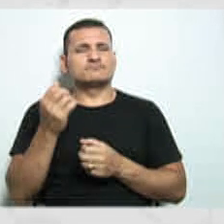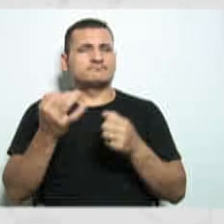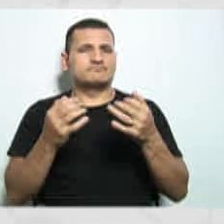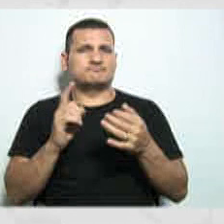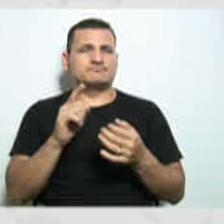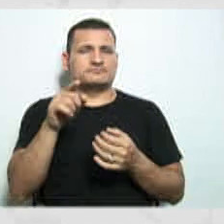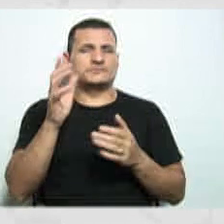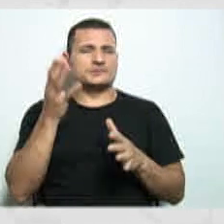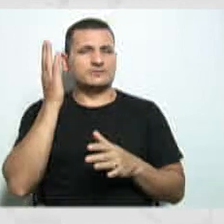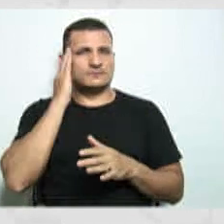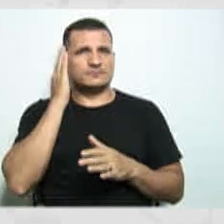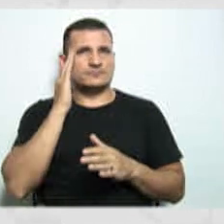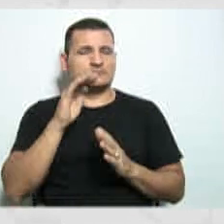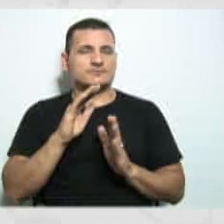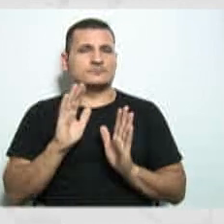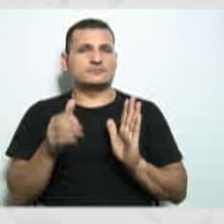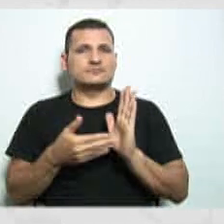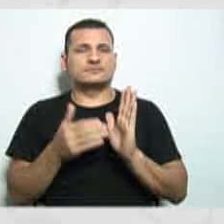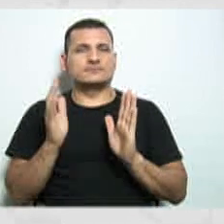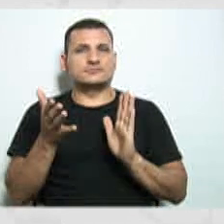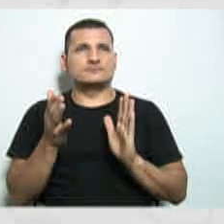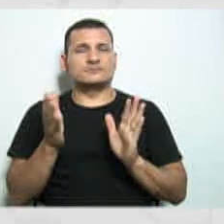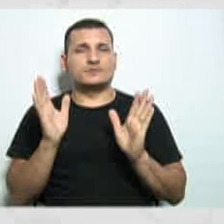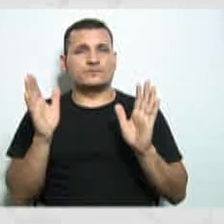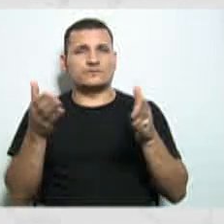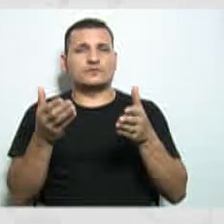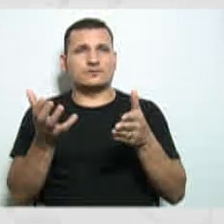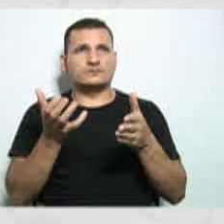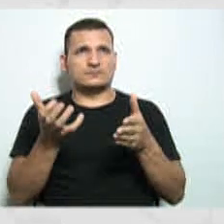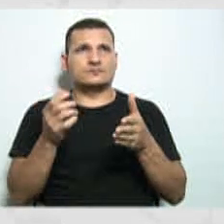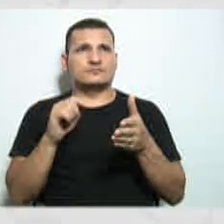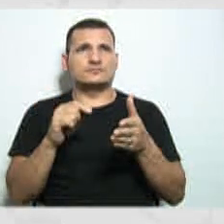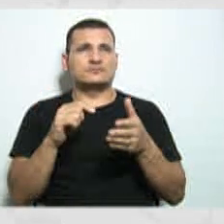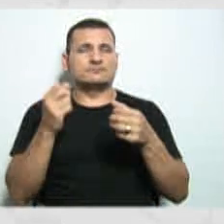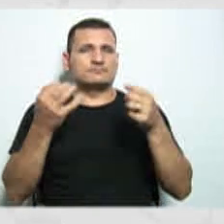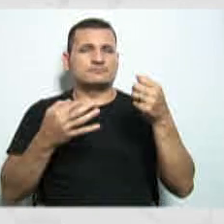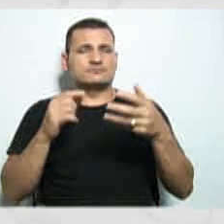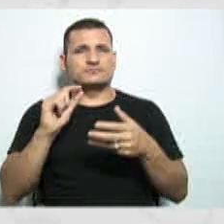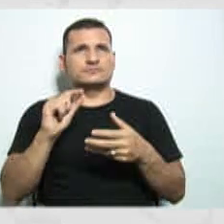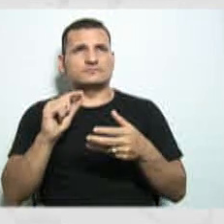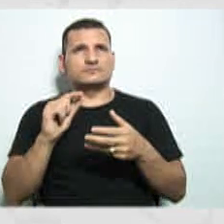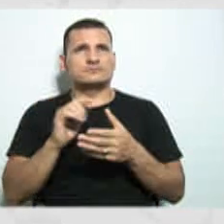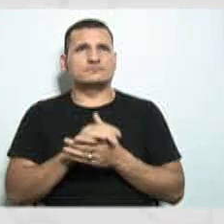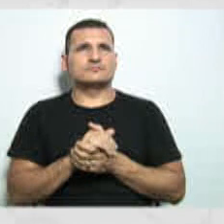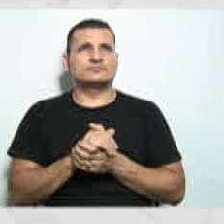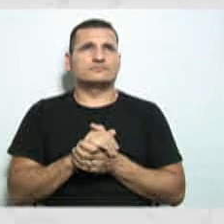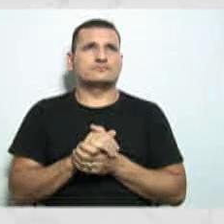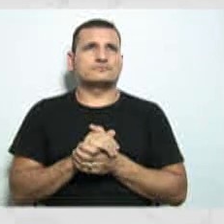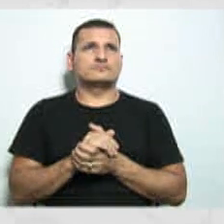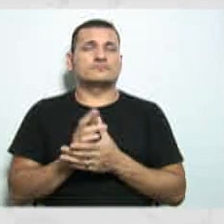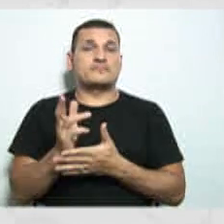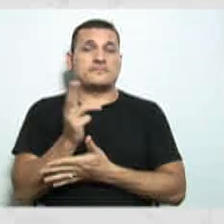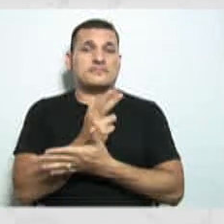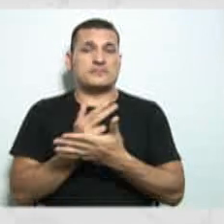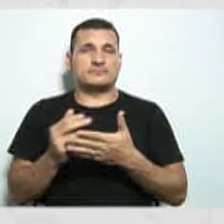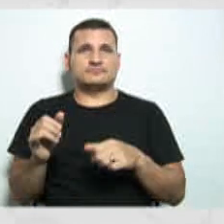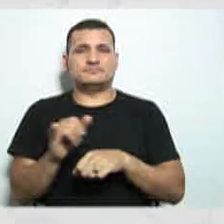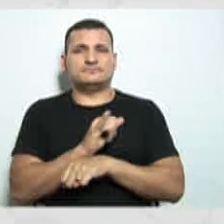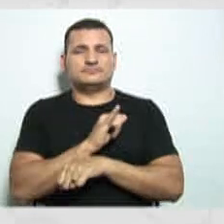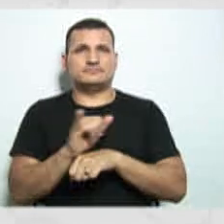manso, já está sabendo tudo isso, porque eu quero focar no que eu falei muito pouco, mas também falei, foi o mapa estratégico,